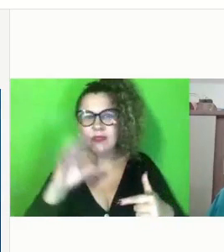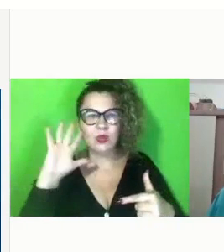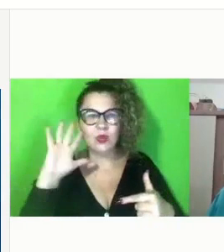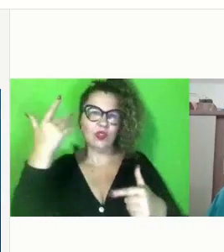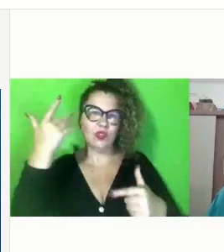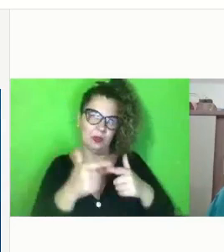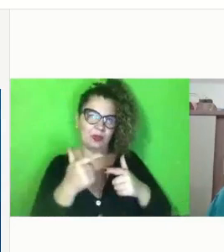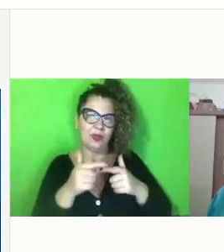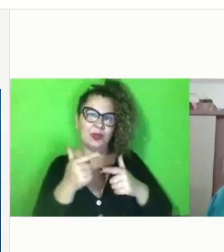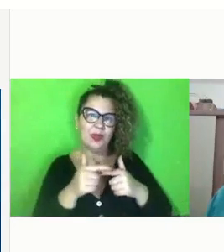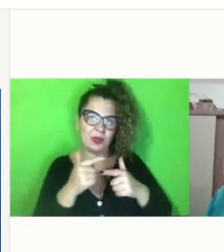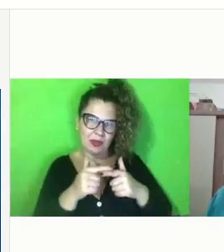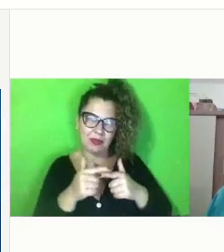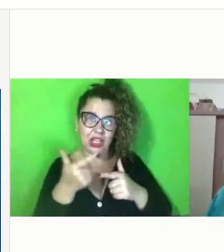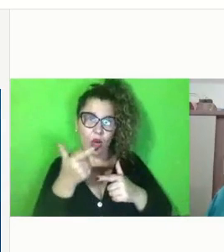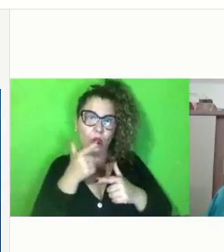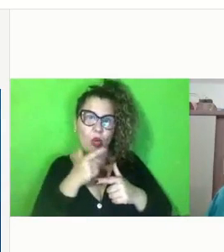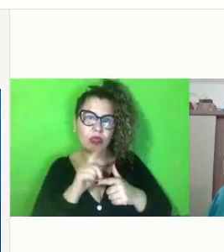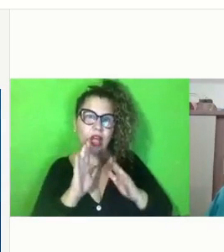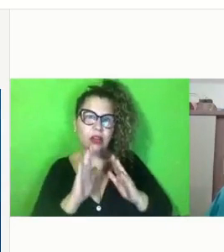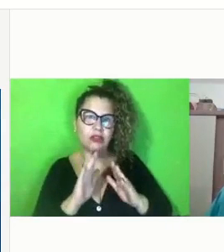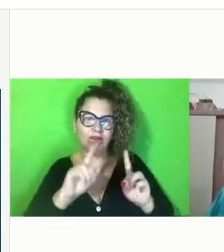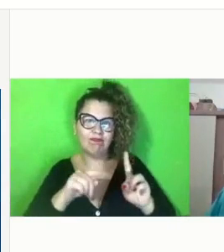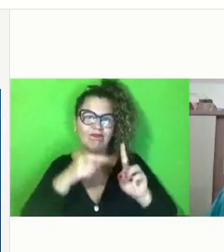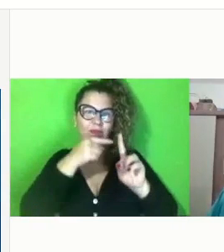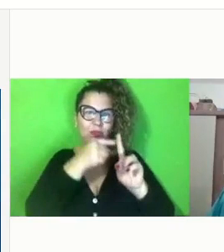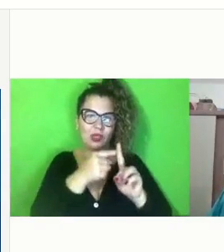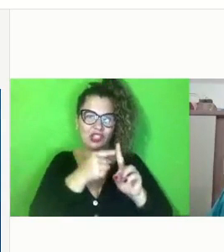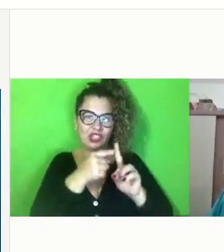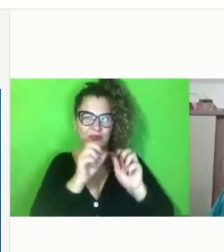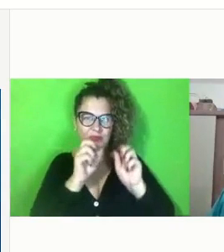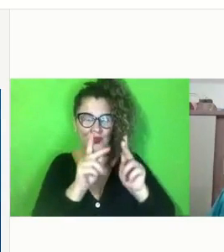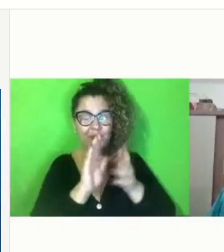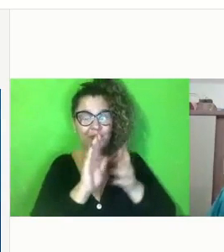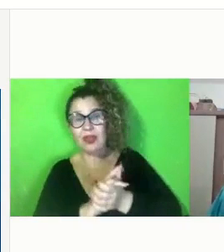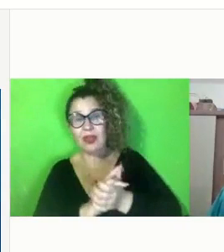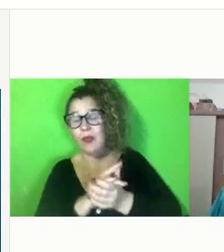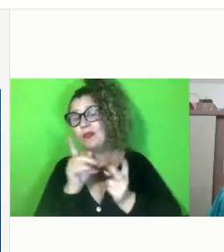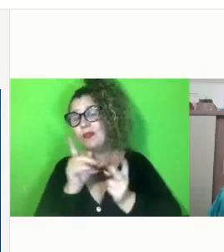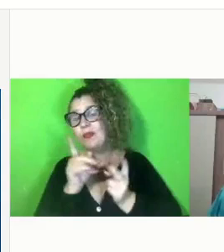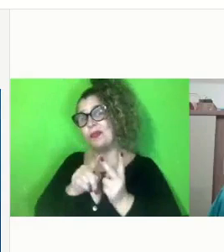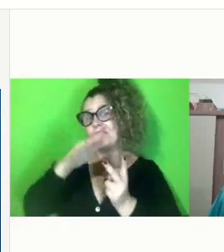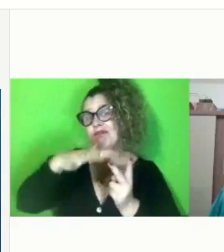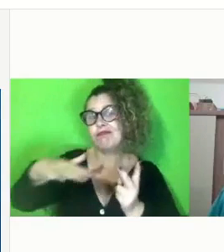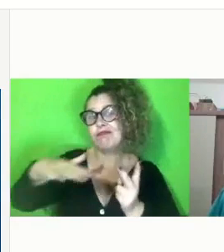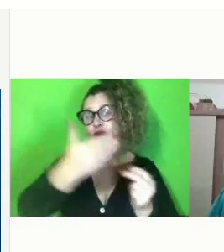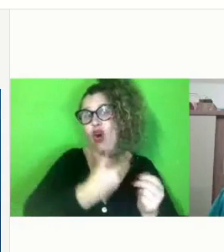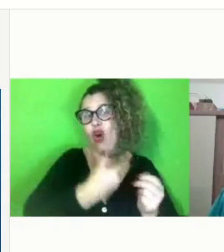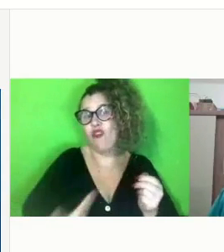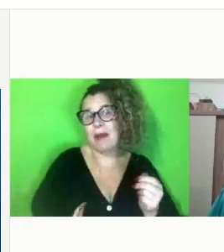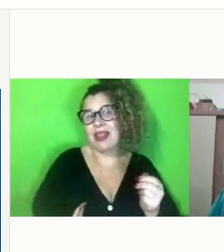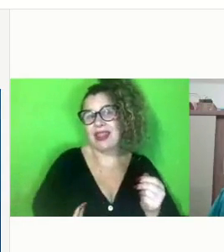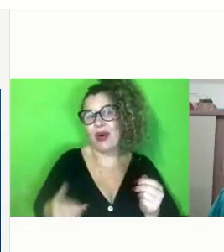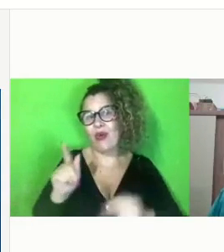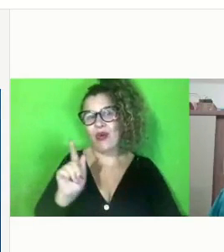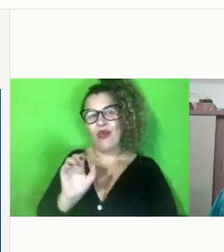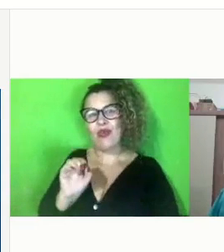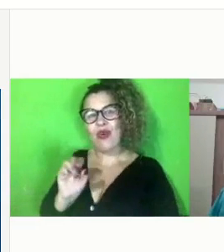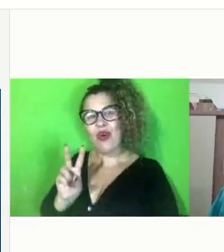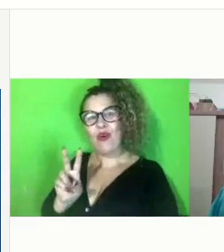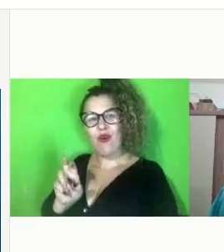questão da empregabilidade. Outro ponto é a parte governamental. Tá certo? Houve um questionamento aqui, por exemplo,